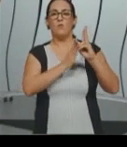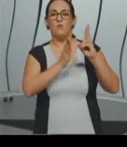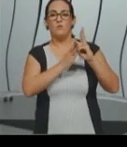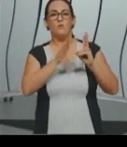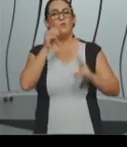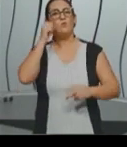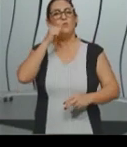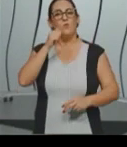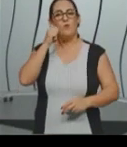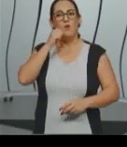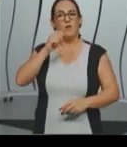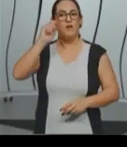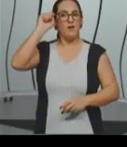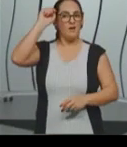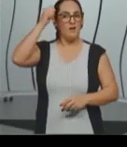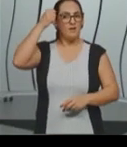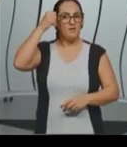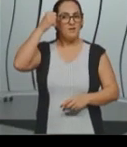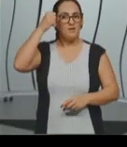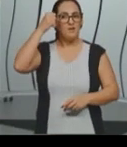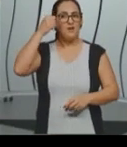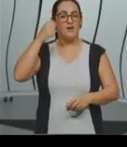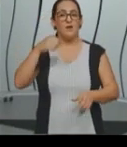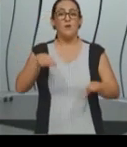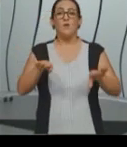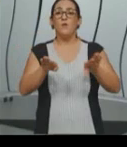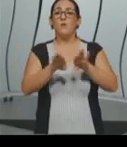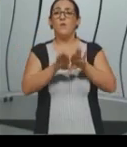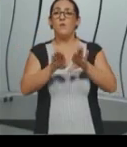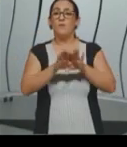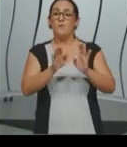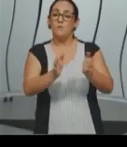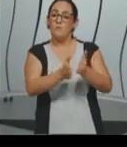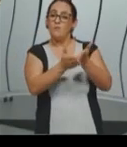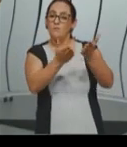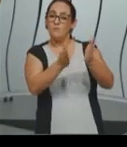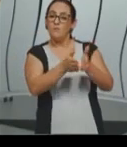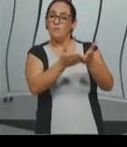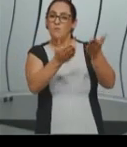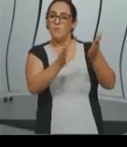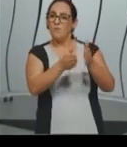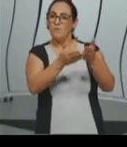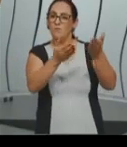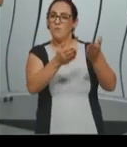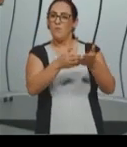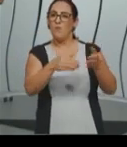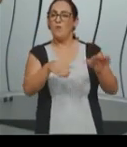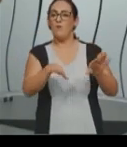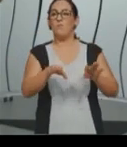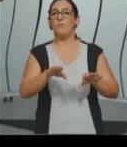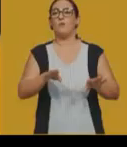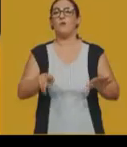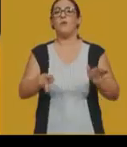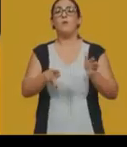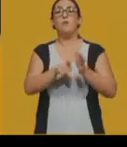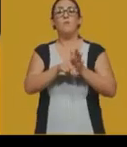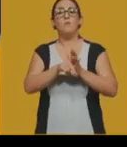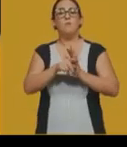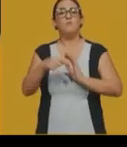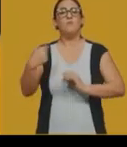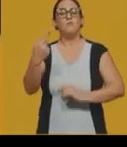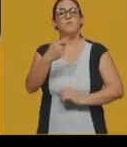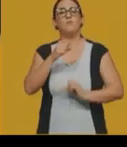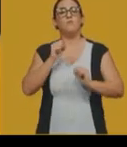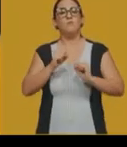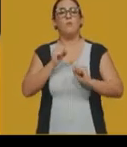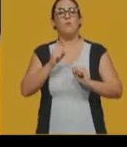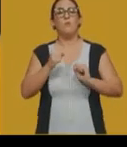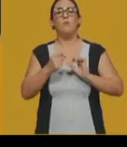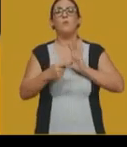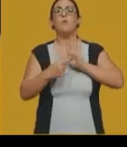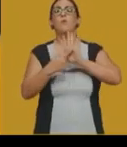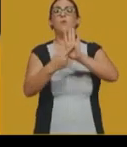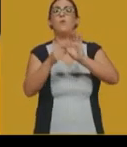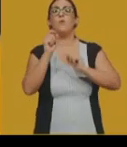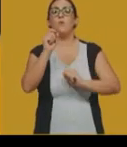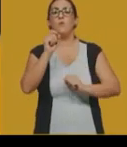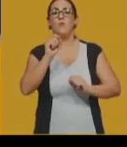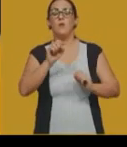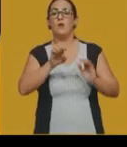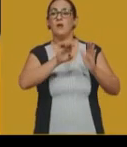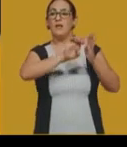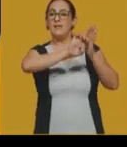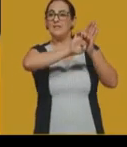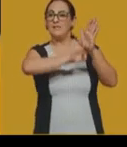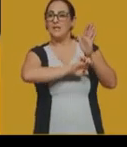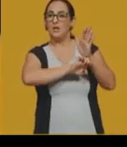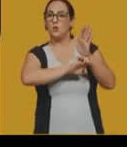pobres. Uma das ações afirmativas que nós podemos citar é o Estatuto da Igualdade Racial, né, que é uma lei especial do Brasil,